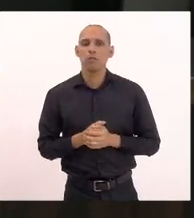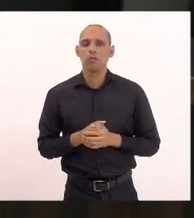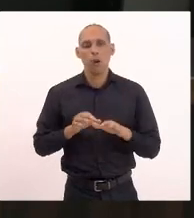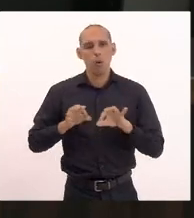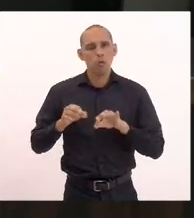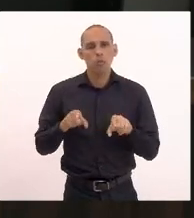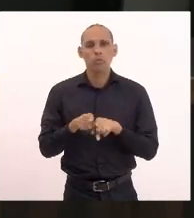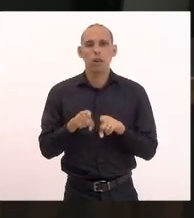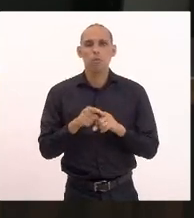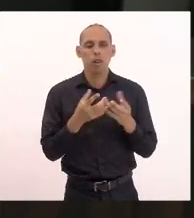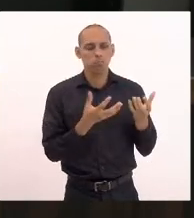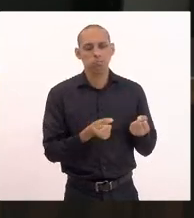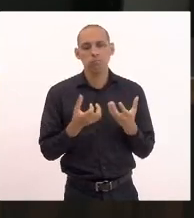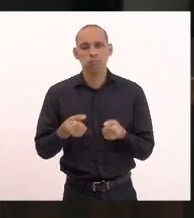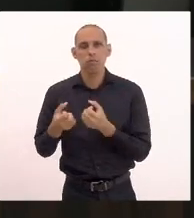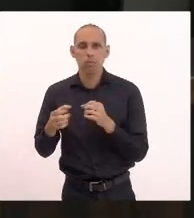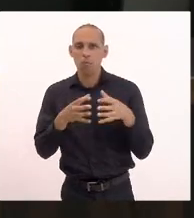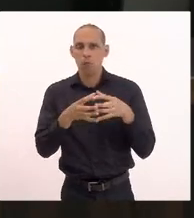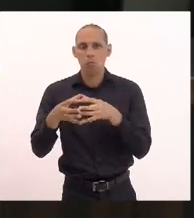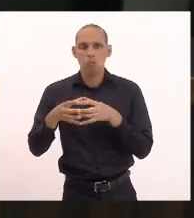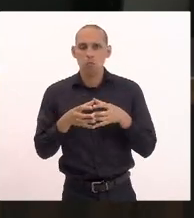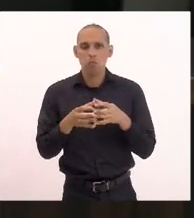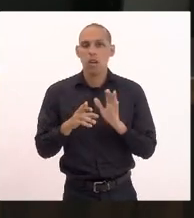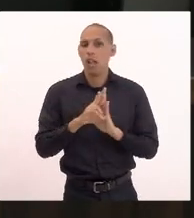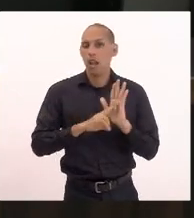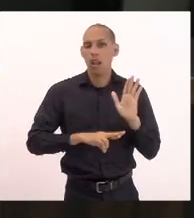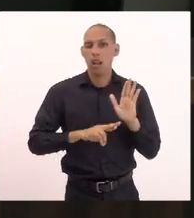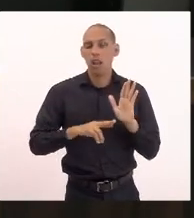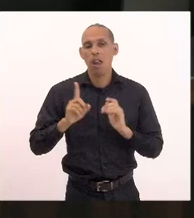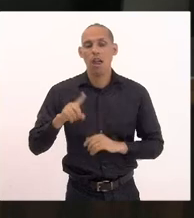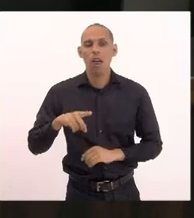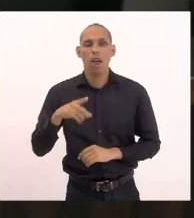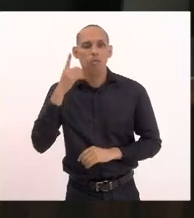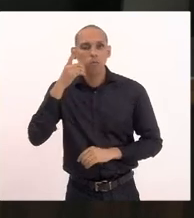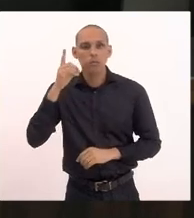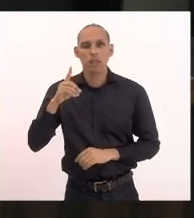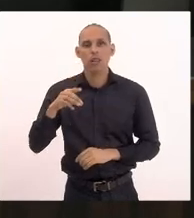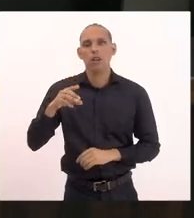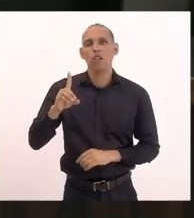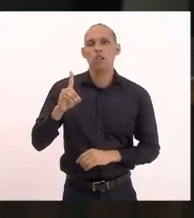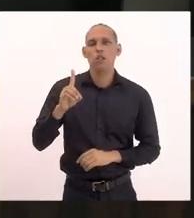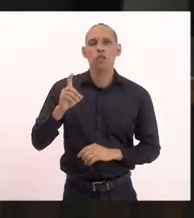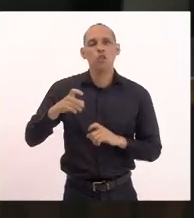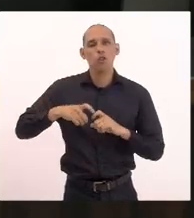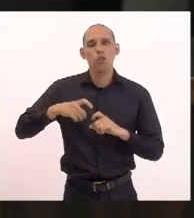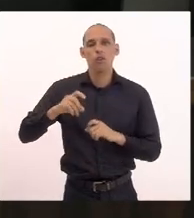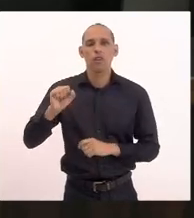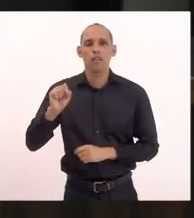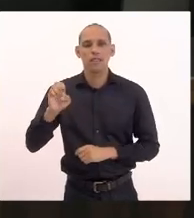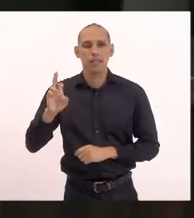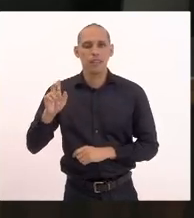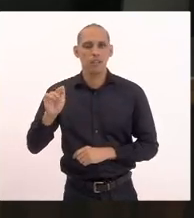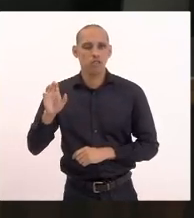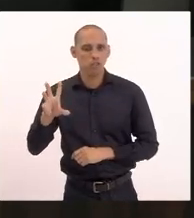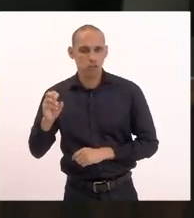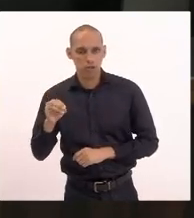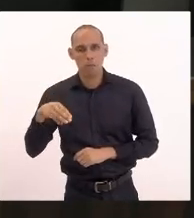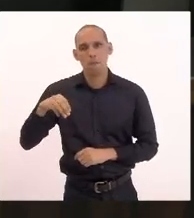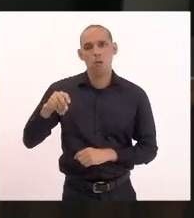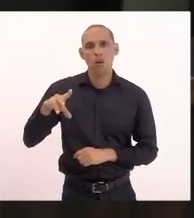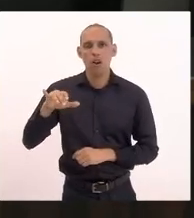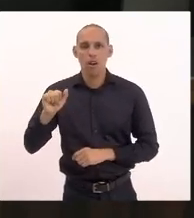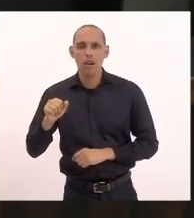controle, favorável. Relatores, deputados, senhor deputado doutor Serginho, Mônica Francisco, Fábio Silva e Márcio